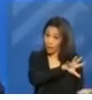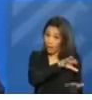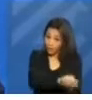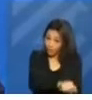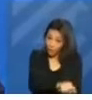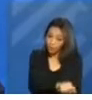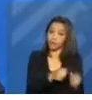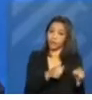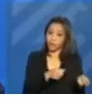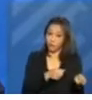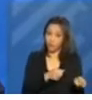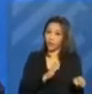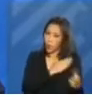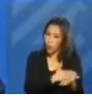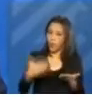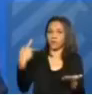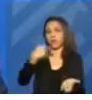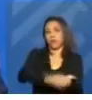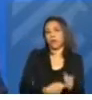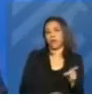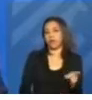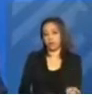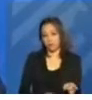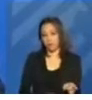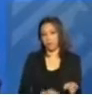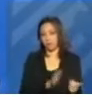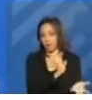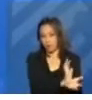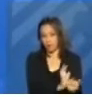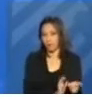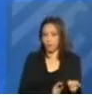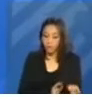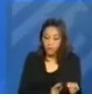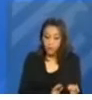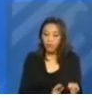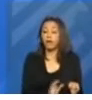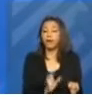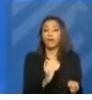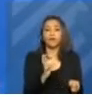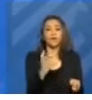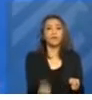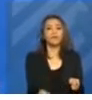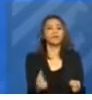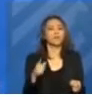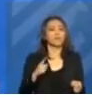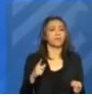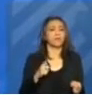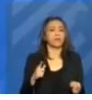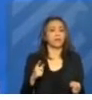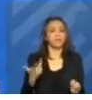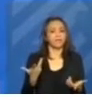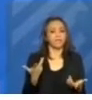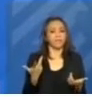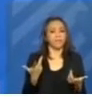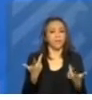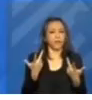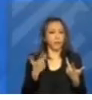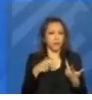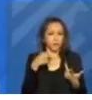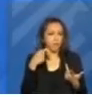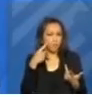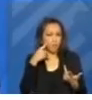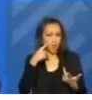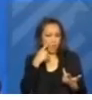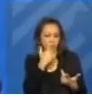já começamos a pagar. Ou seja, a gente vai ter uma normalidade da base dos